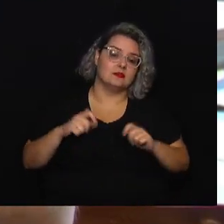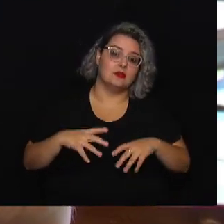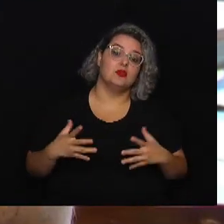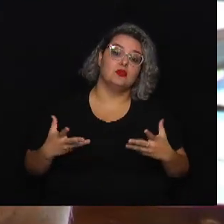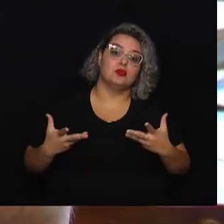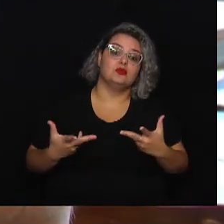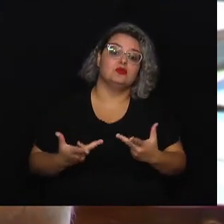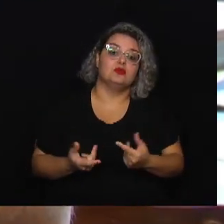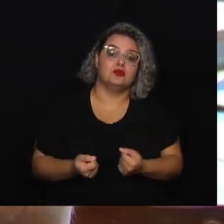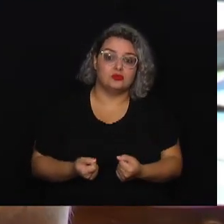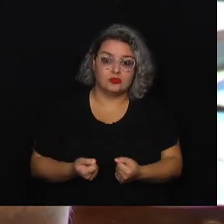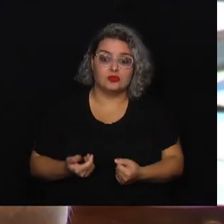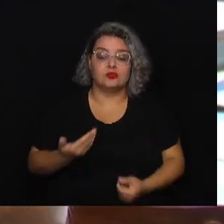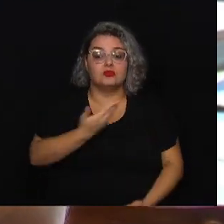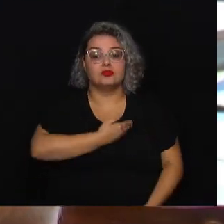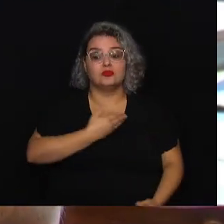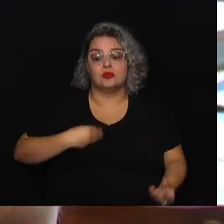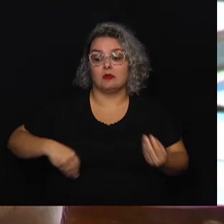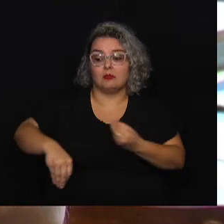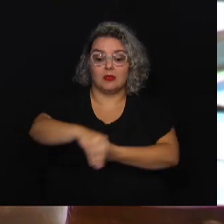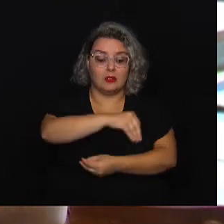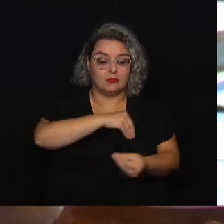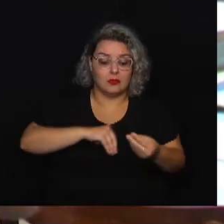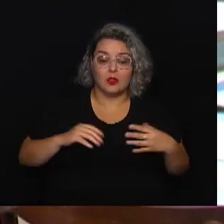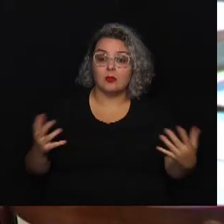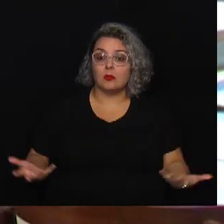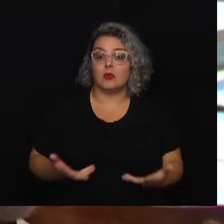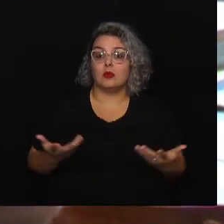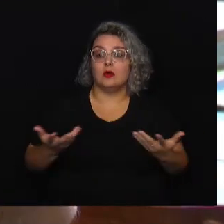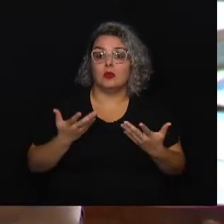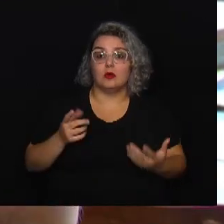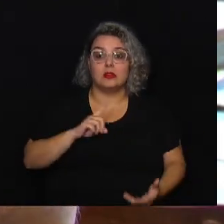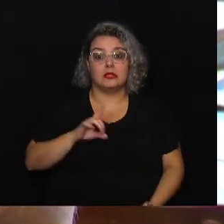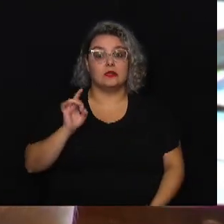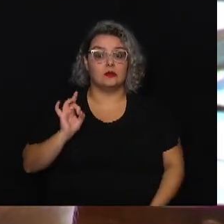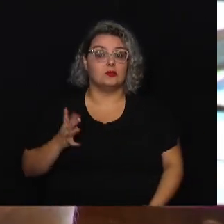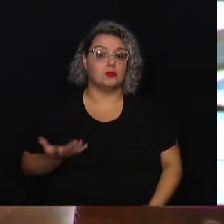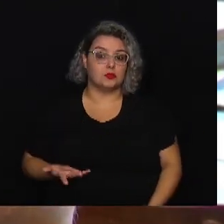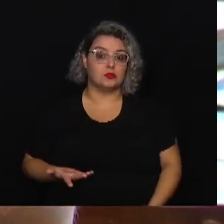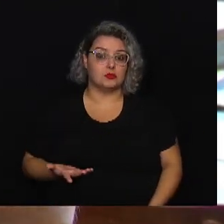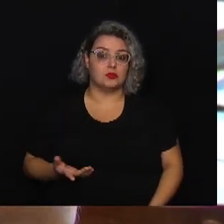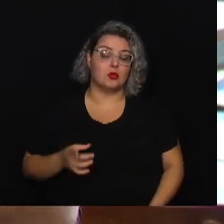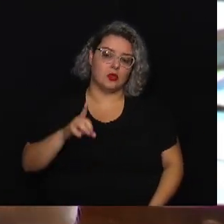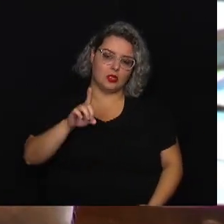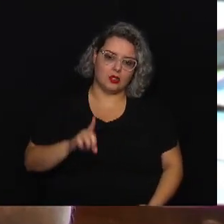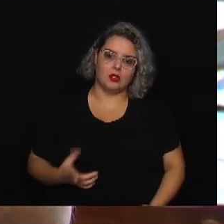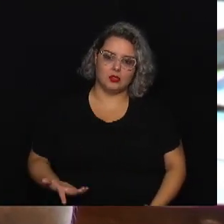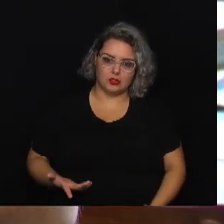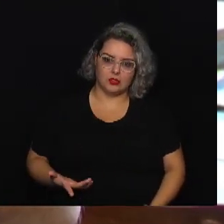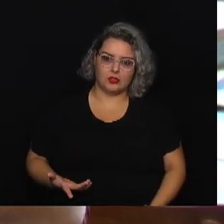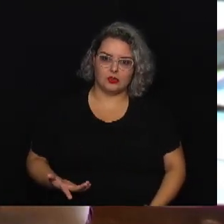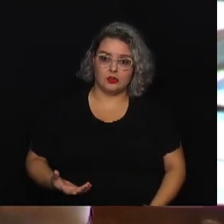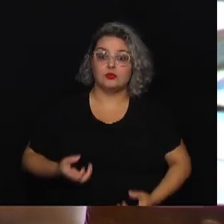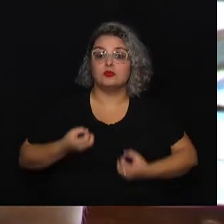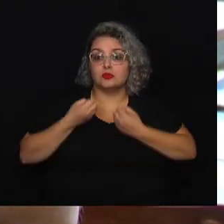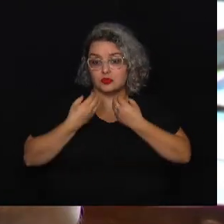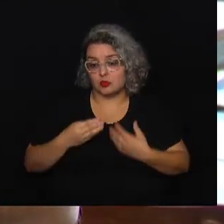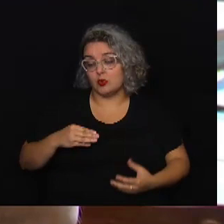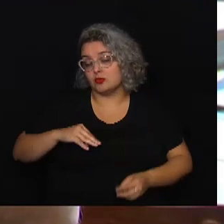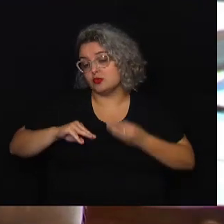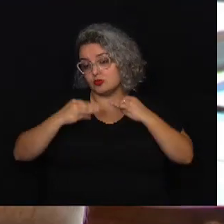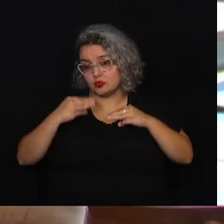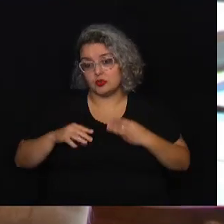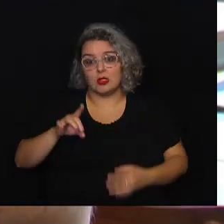todos esses amigos envolvidos, engajados, né? Não só a diretoria com os músicos, mas a